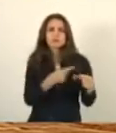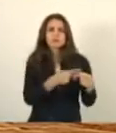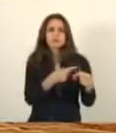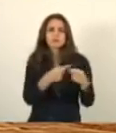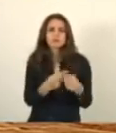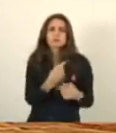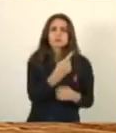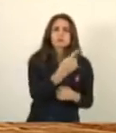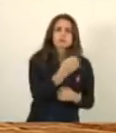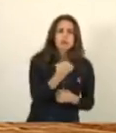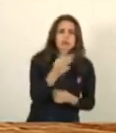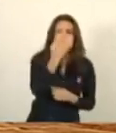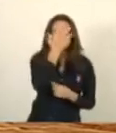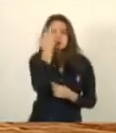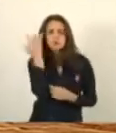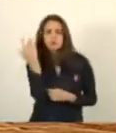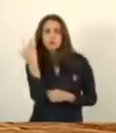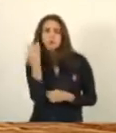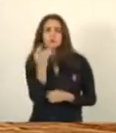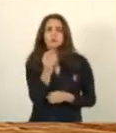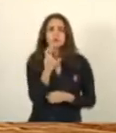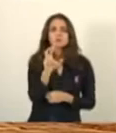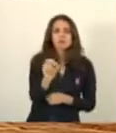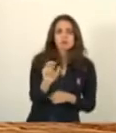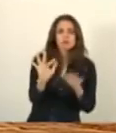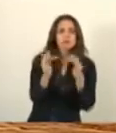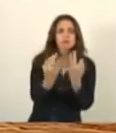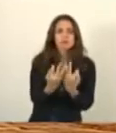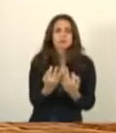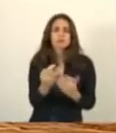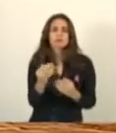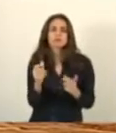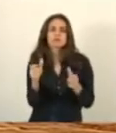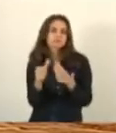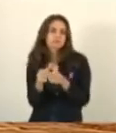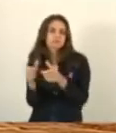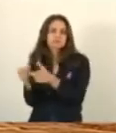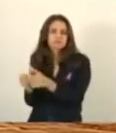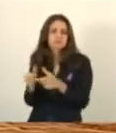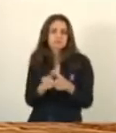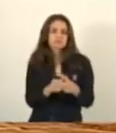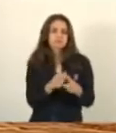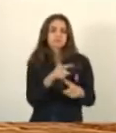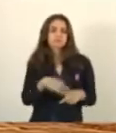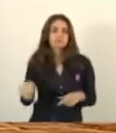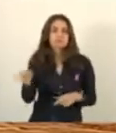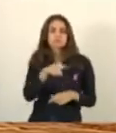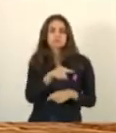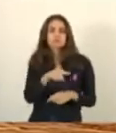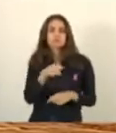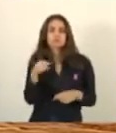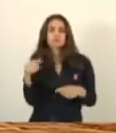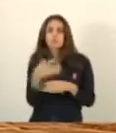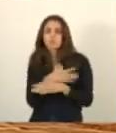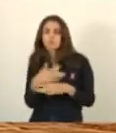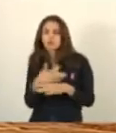100 pessoas, 100 famílias, 50 famílias, podem deixar de ser